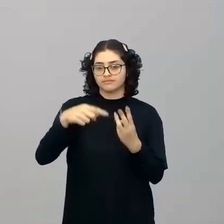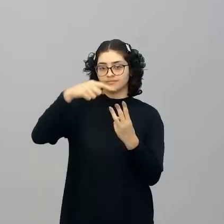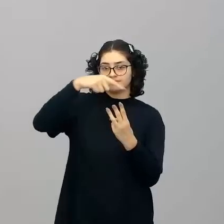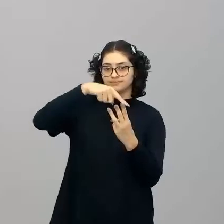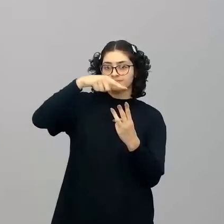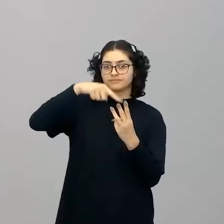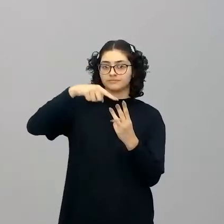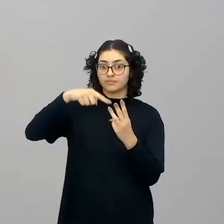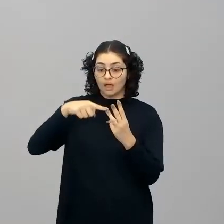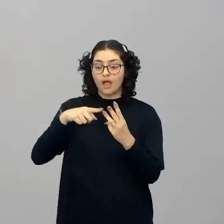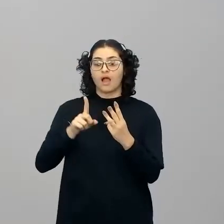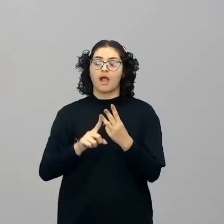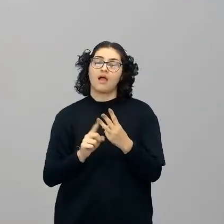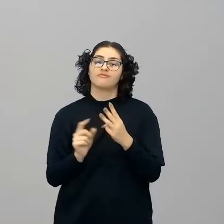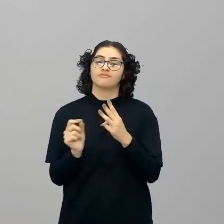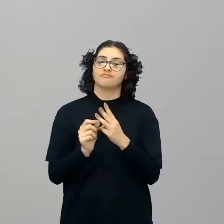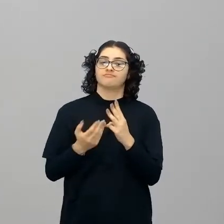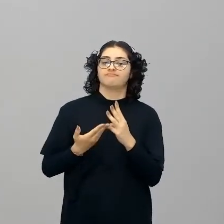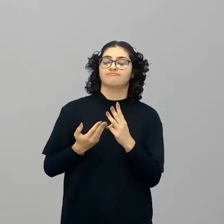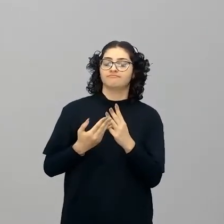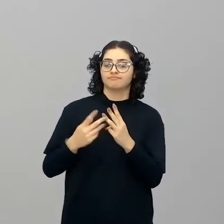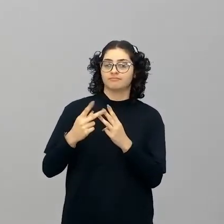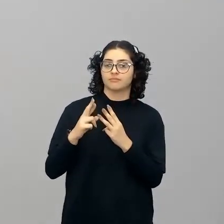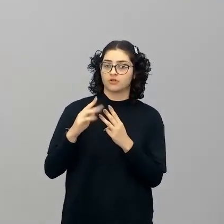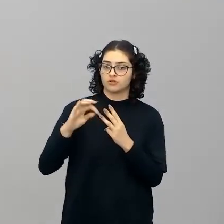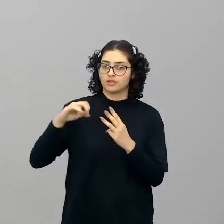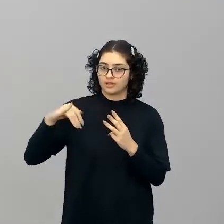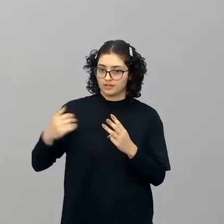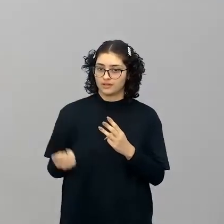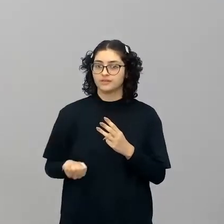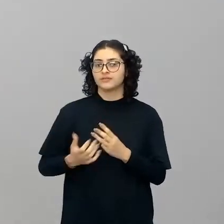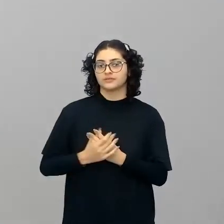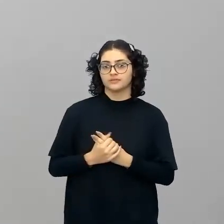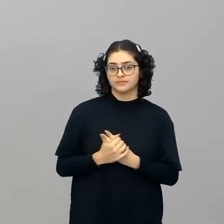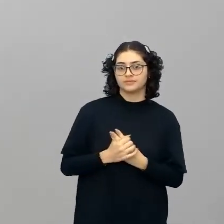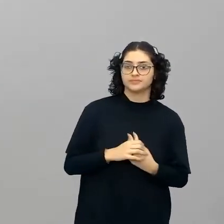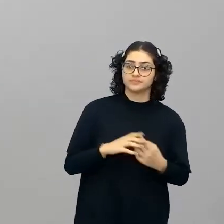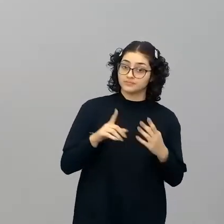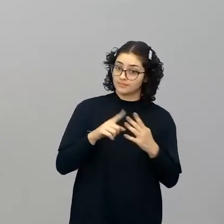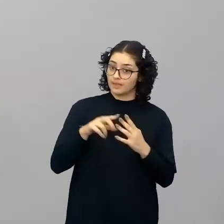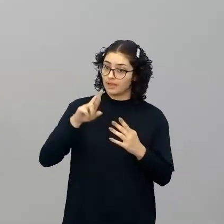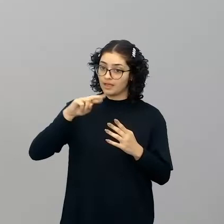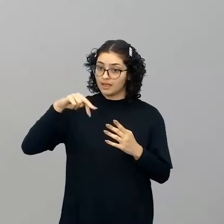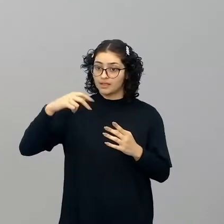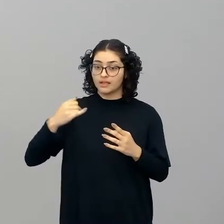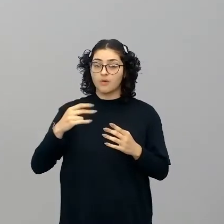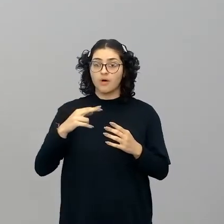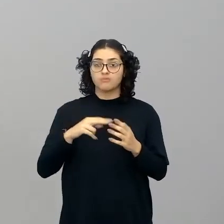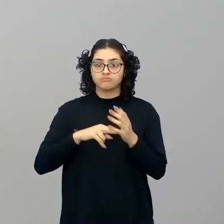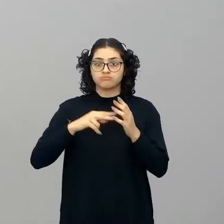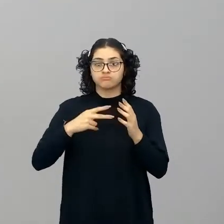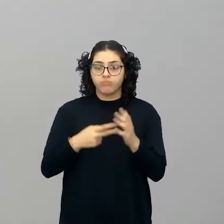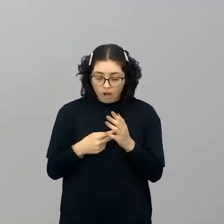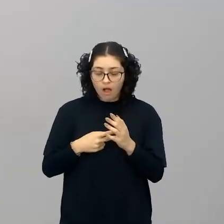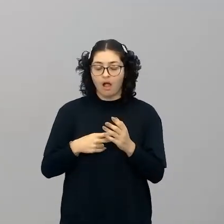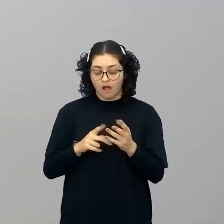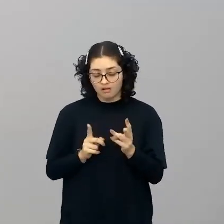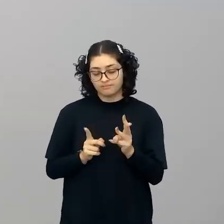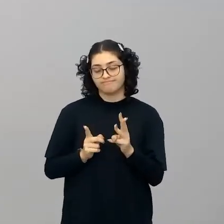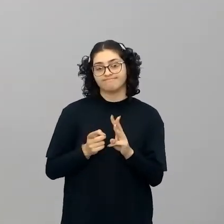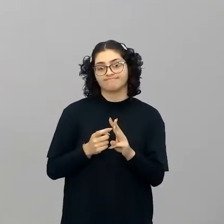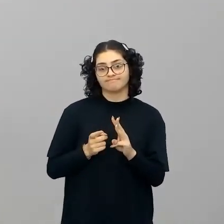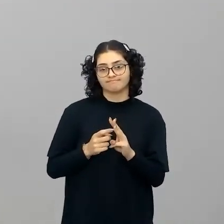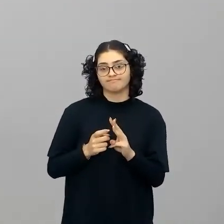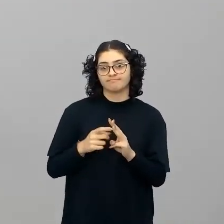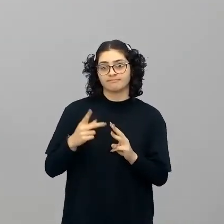RNA mensageiro, então, ele vai ser traduzido e quando ele é traduzido, ele forma uma proteína, tá? Então, relembrando aí um pouquinho